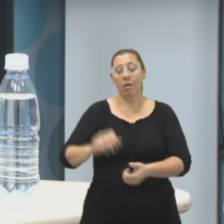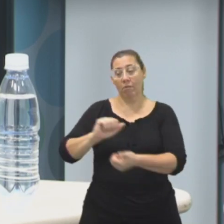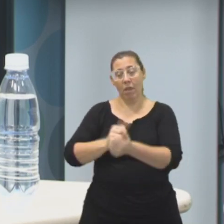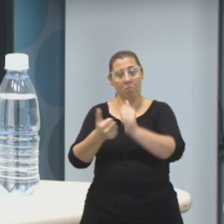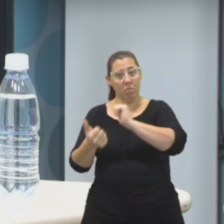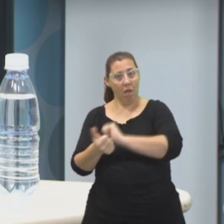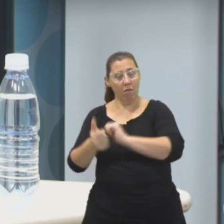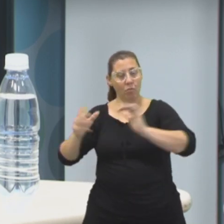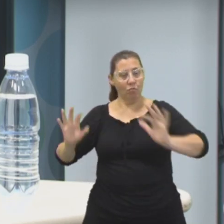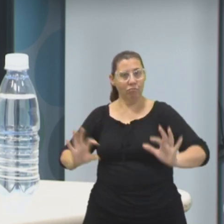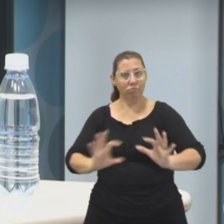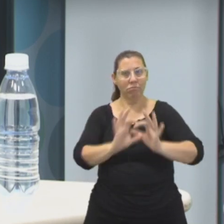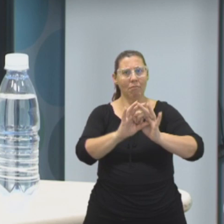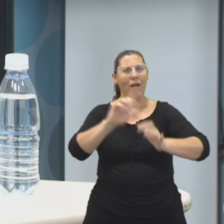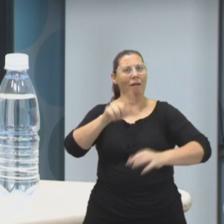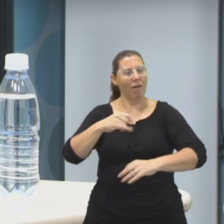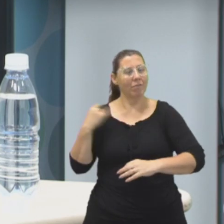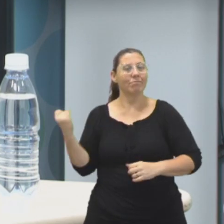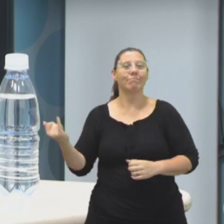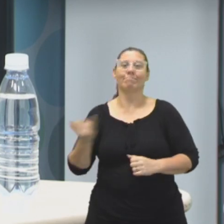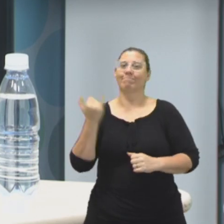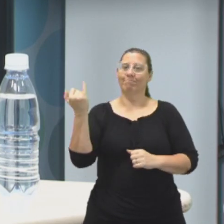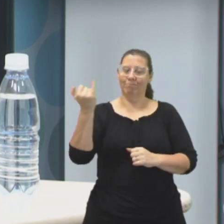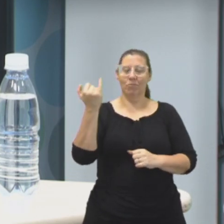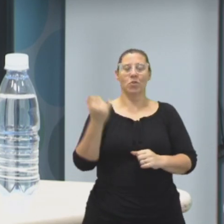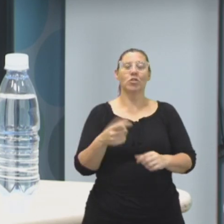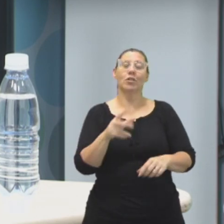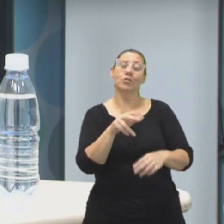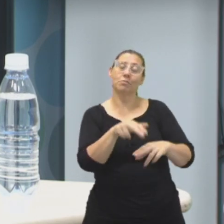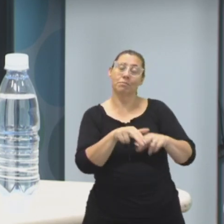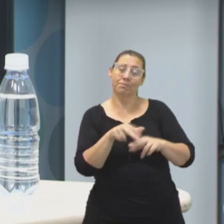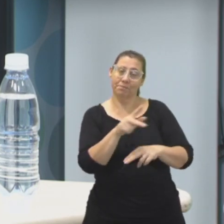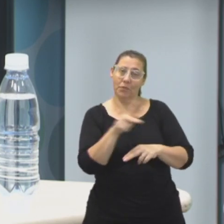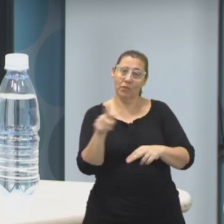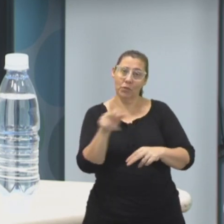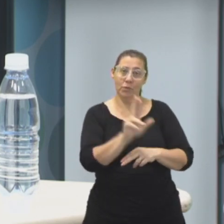de aprendizagem são fundamentais por parte do professor.